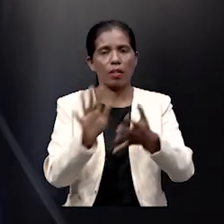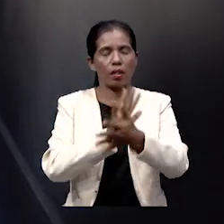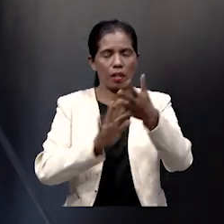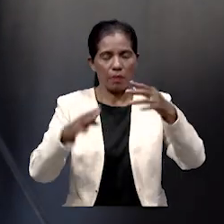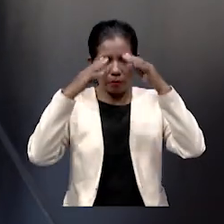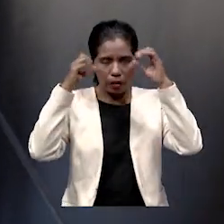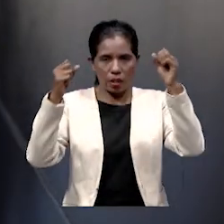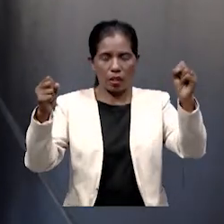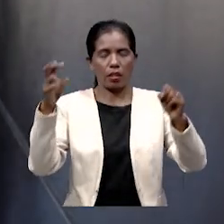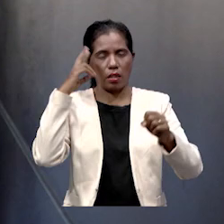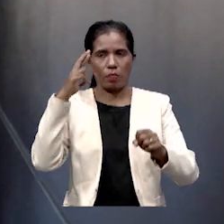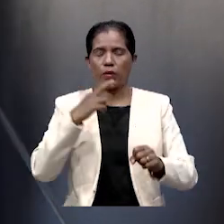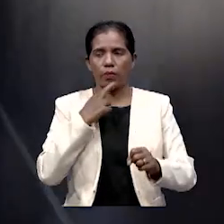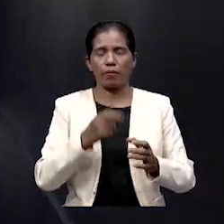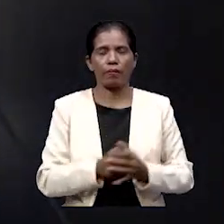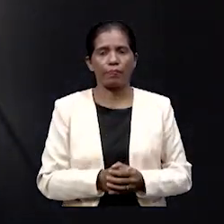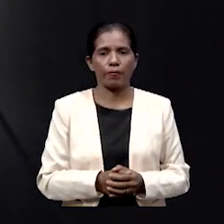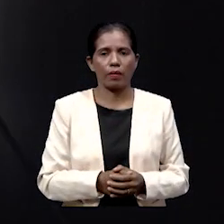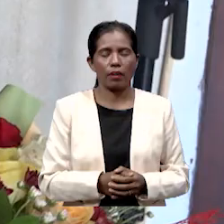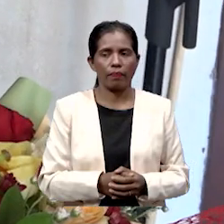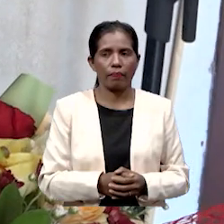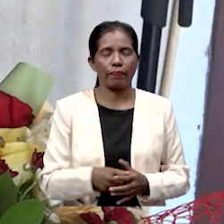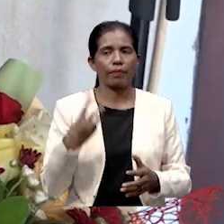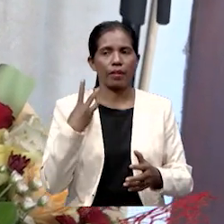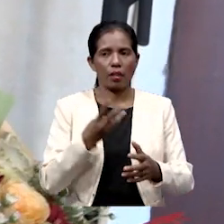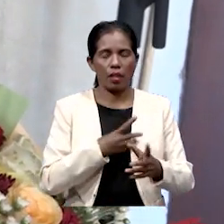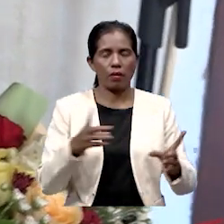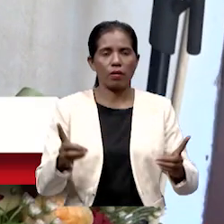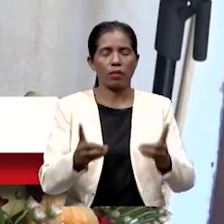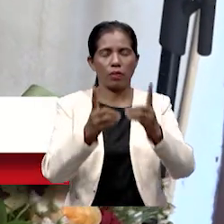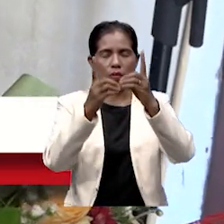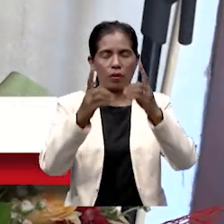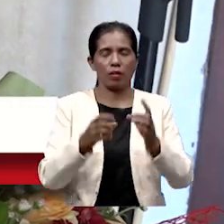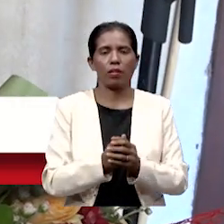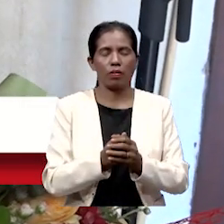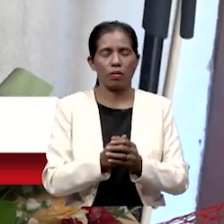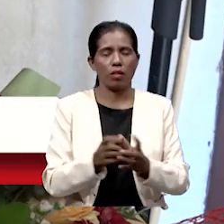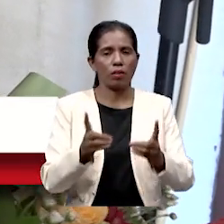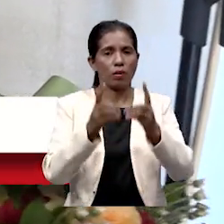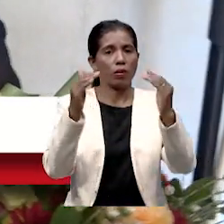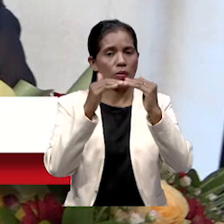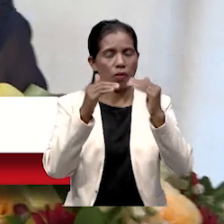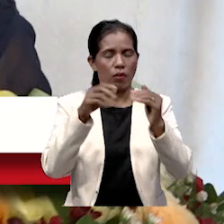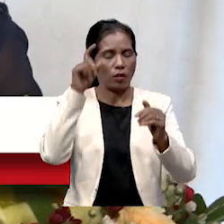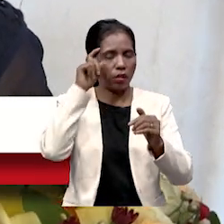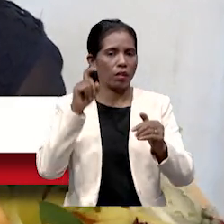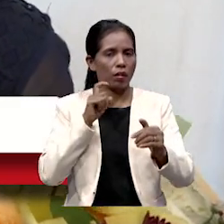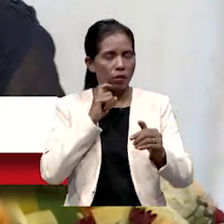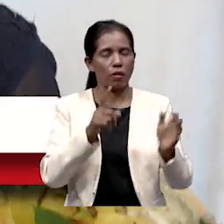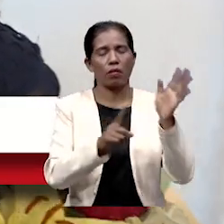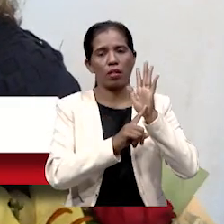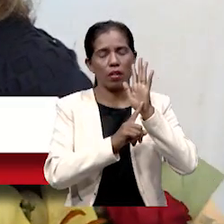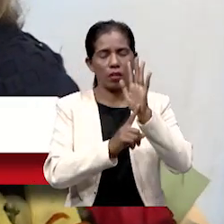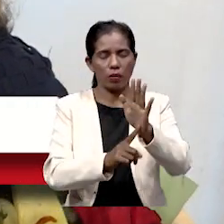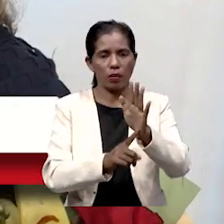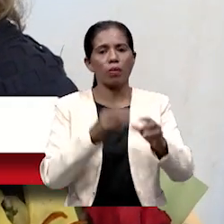Jorta. Estive aqui hoje com a sua excelência o Dr. Charles Xanana Guzmão. Vim fazer uma visita de cortesia,